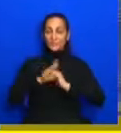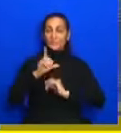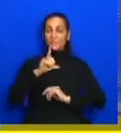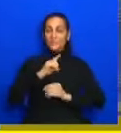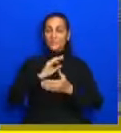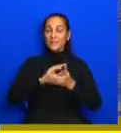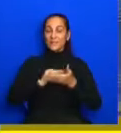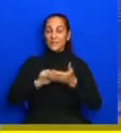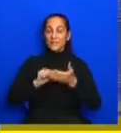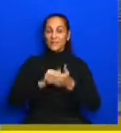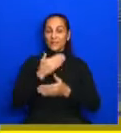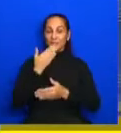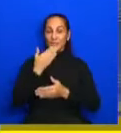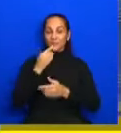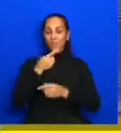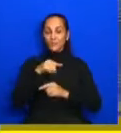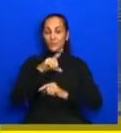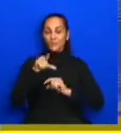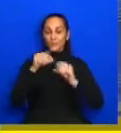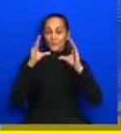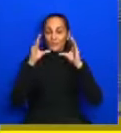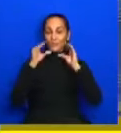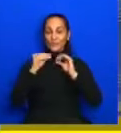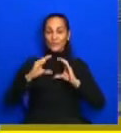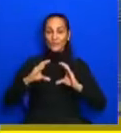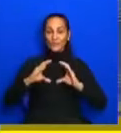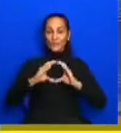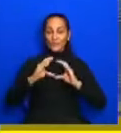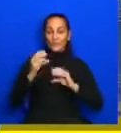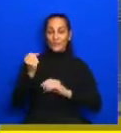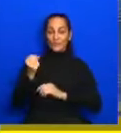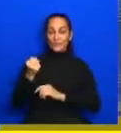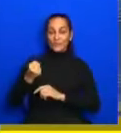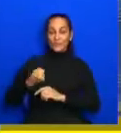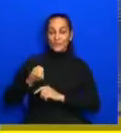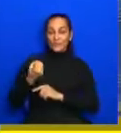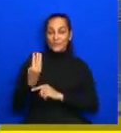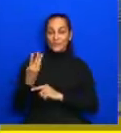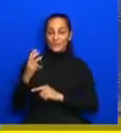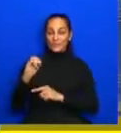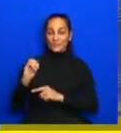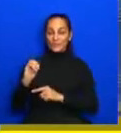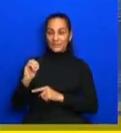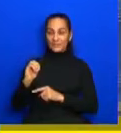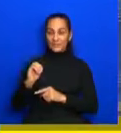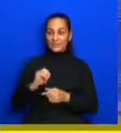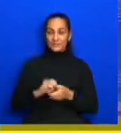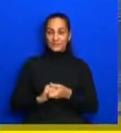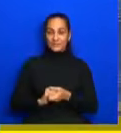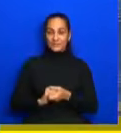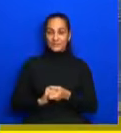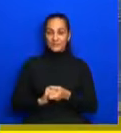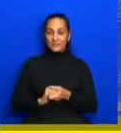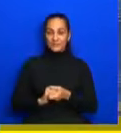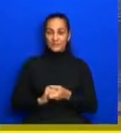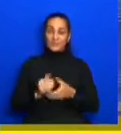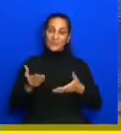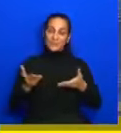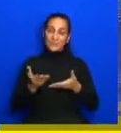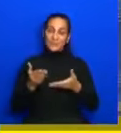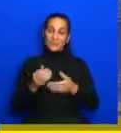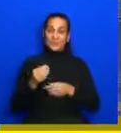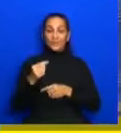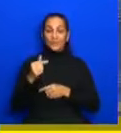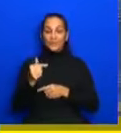tem Loto Fácil, o último sorteio da noite. Bola branca número 30, branca 30. E agora